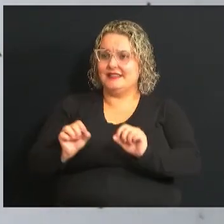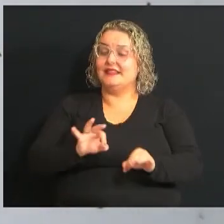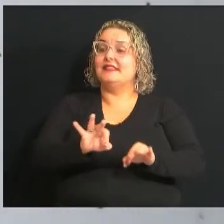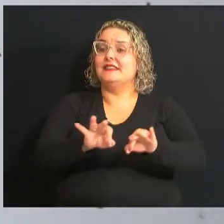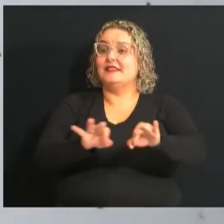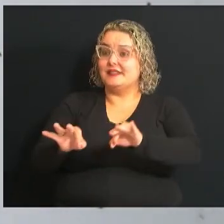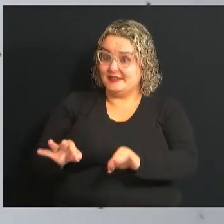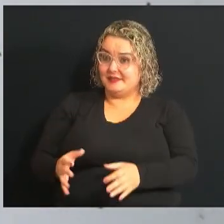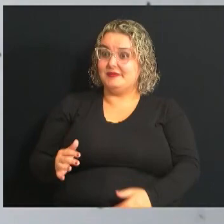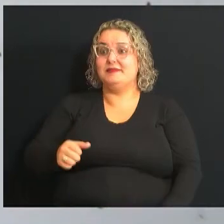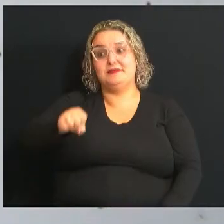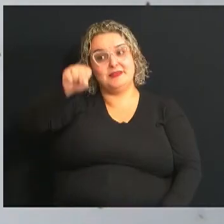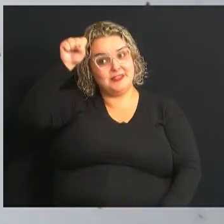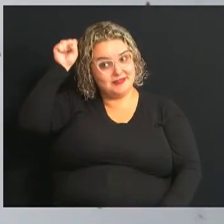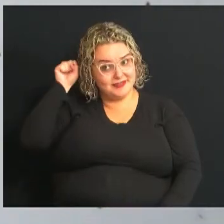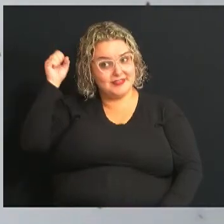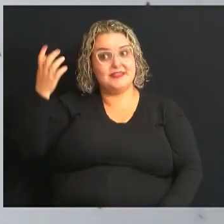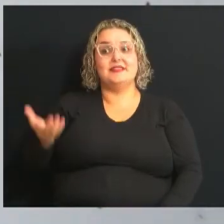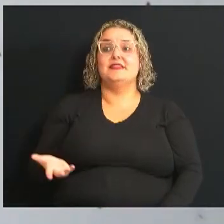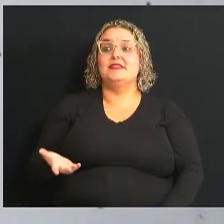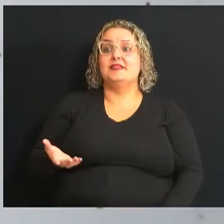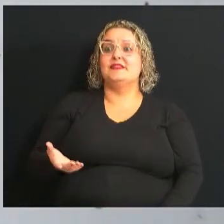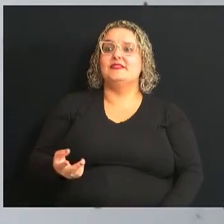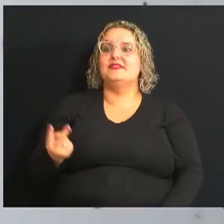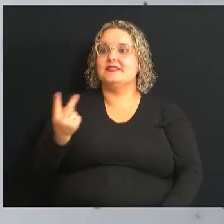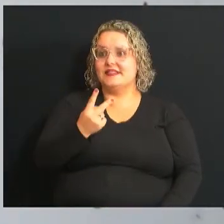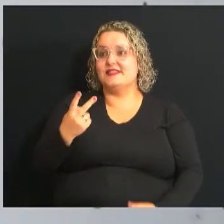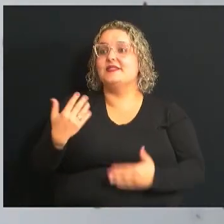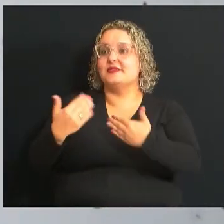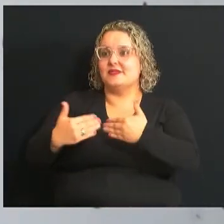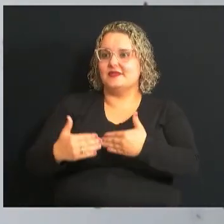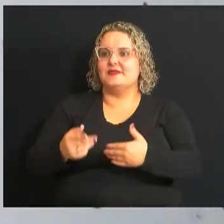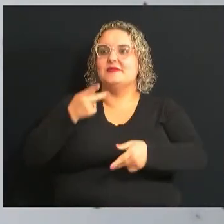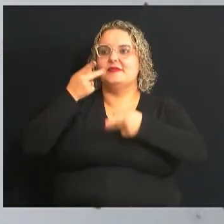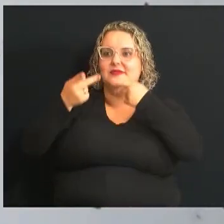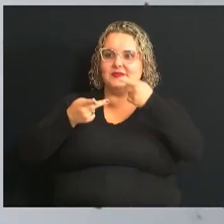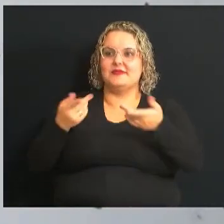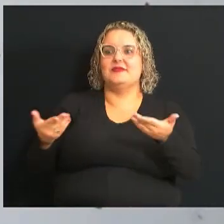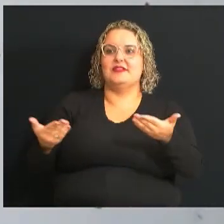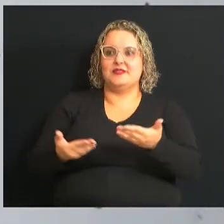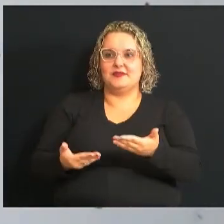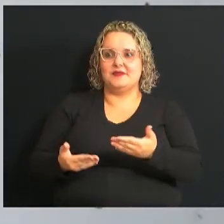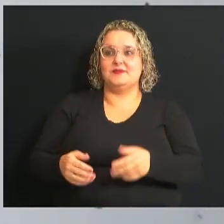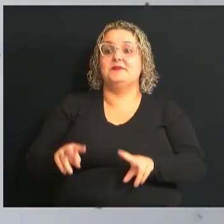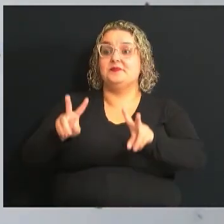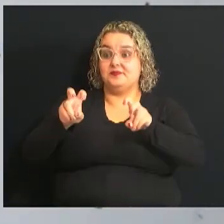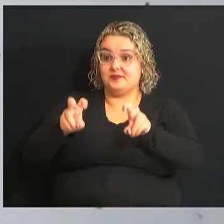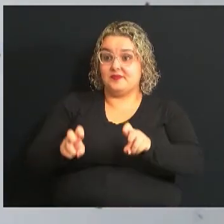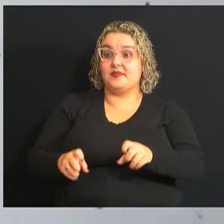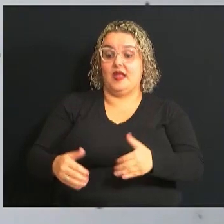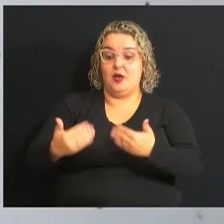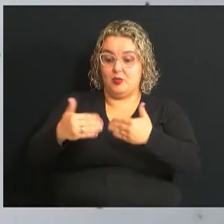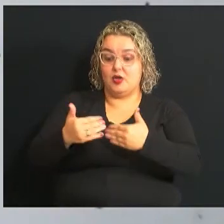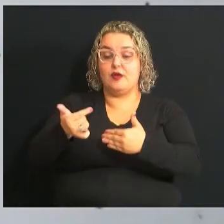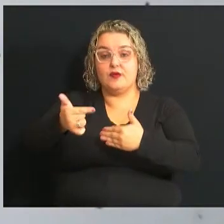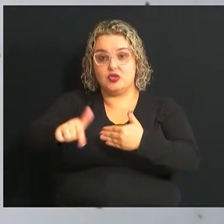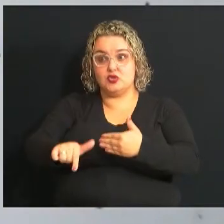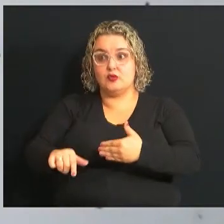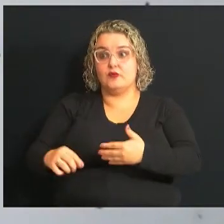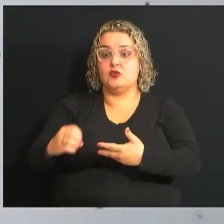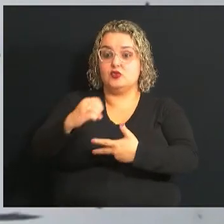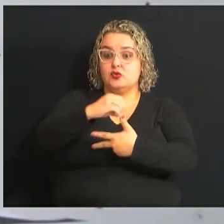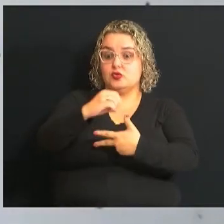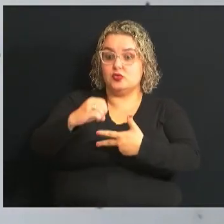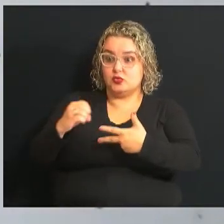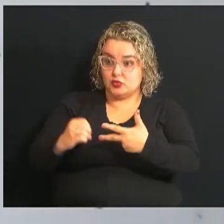para o vestibular, para essas duas provas que a gente vai falar hoje, que é essa reaplicação da prova do Enem, por